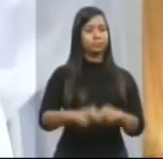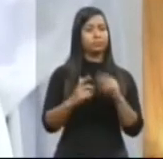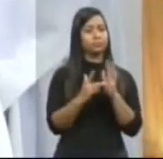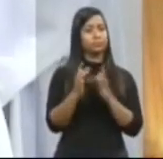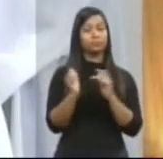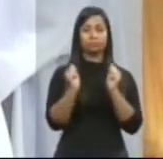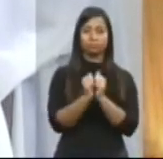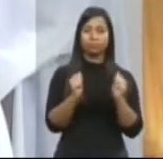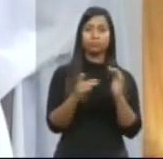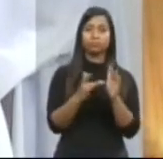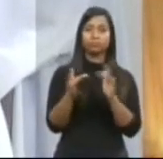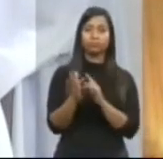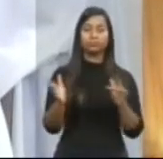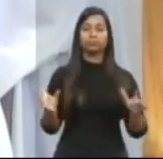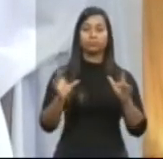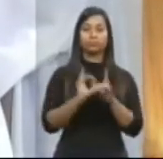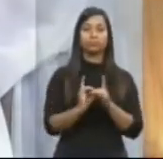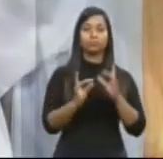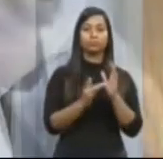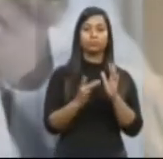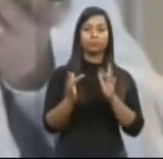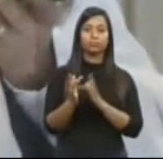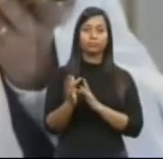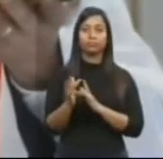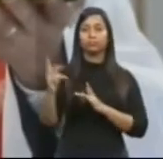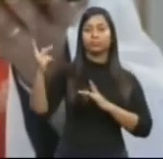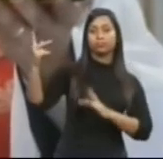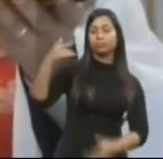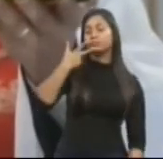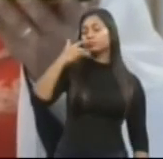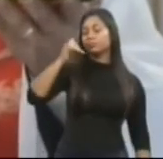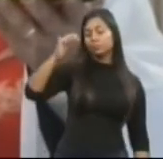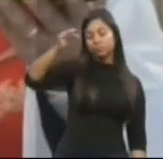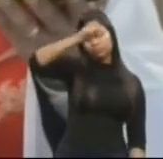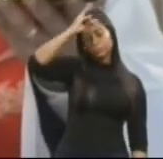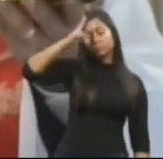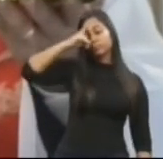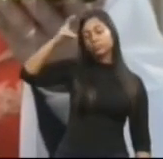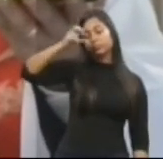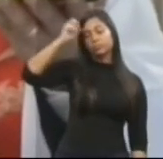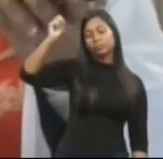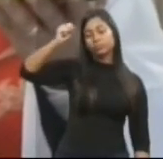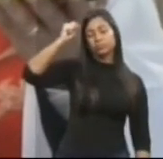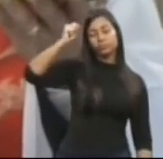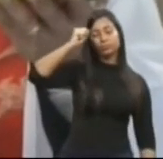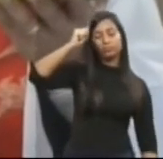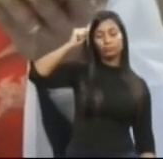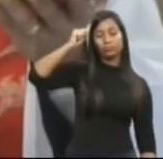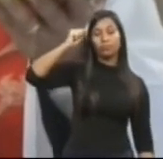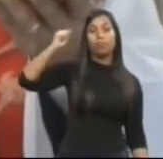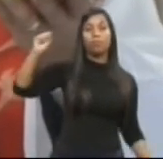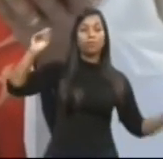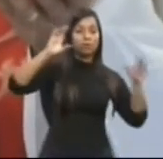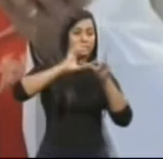Por Cristo, com Cristo e em Cristo, a vós, Deus Pai